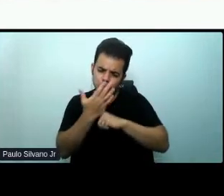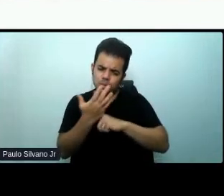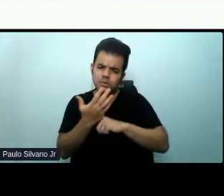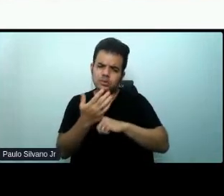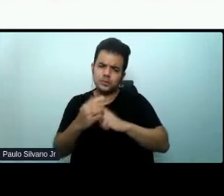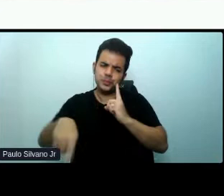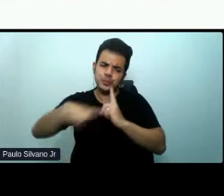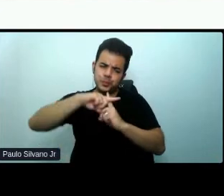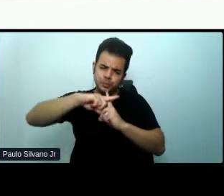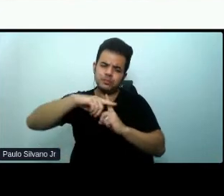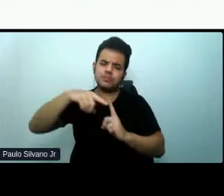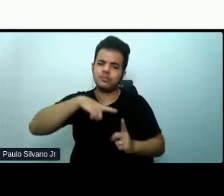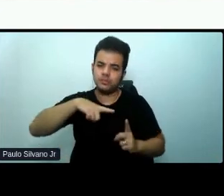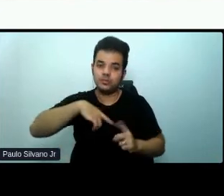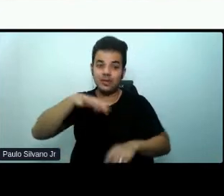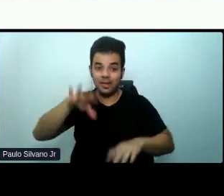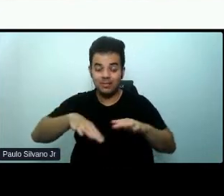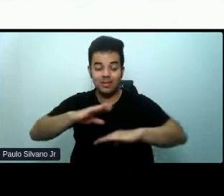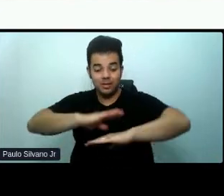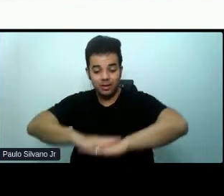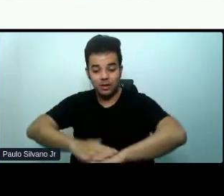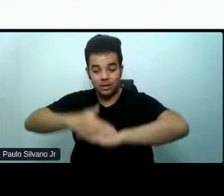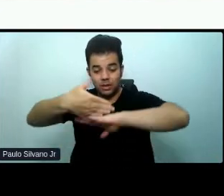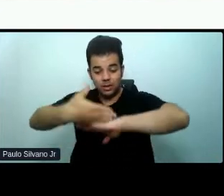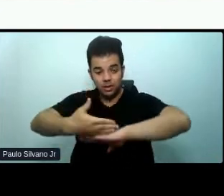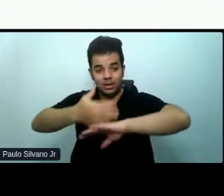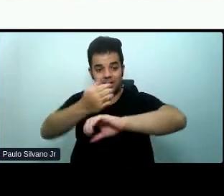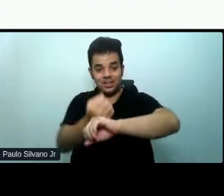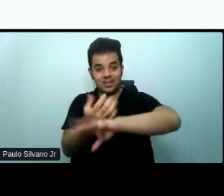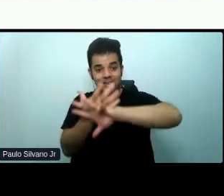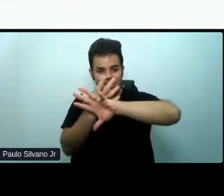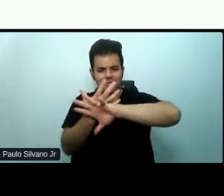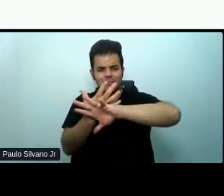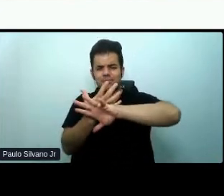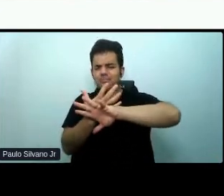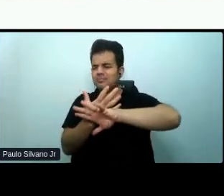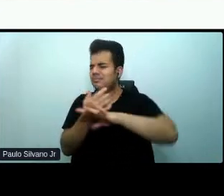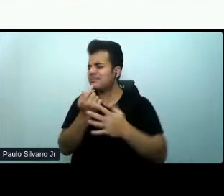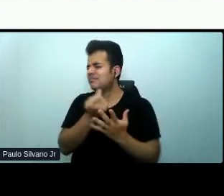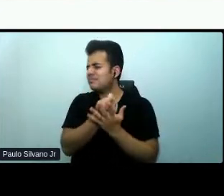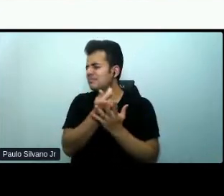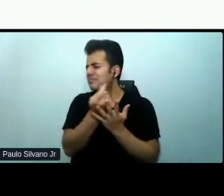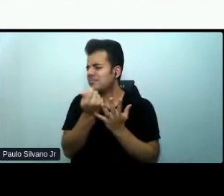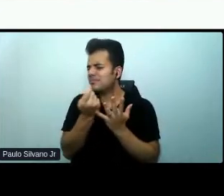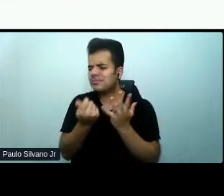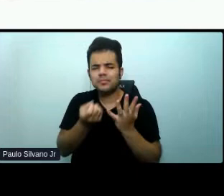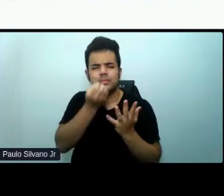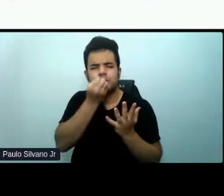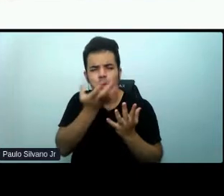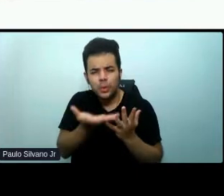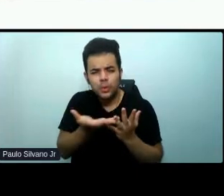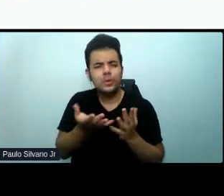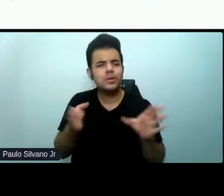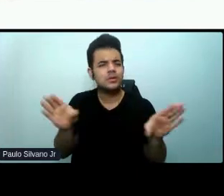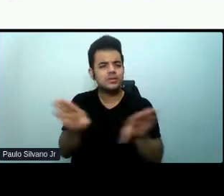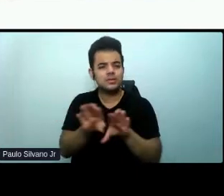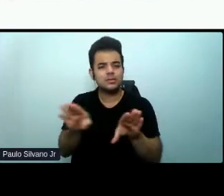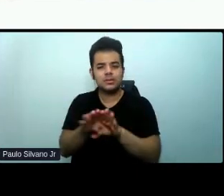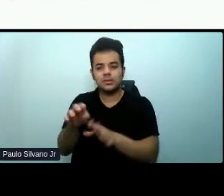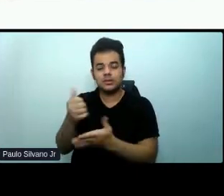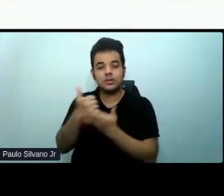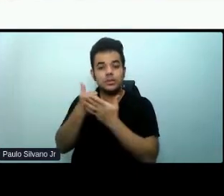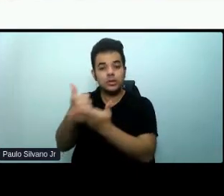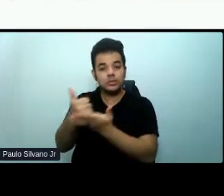Então, uma consulta online, por exemplo, você tem vários benefícios, né? O transporte, né?